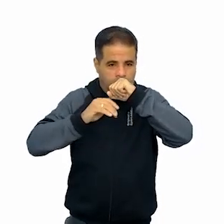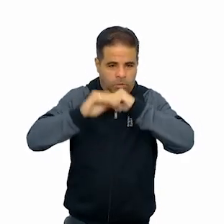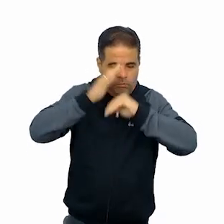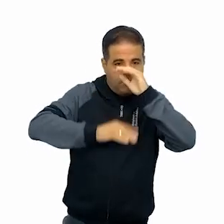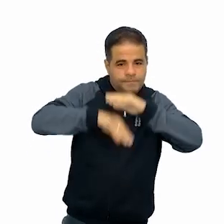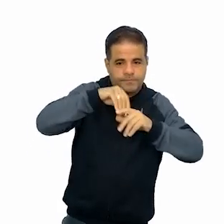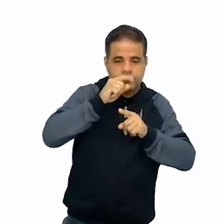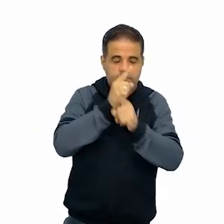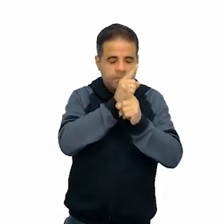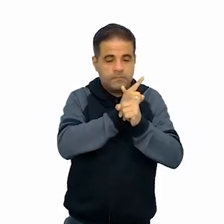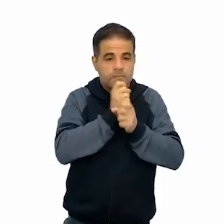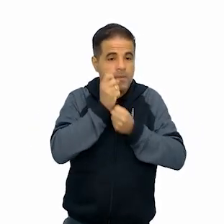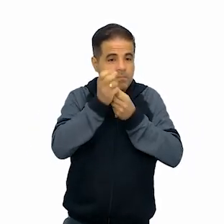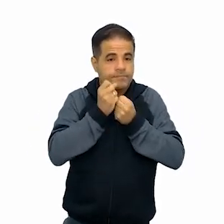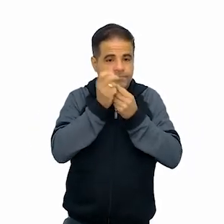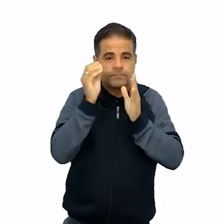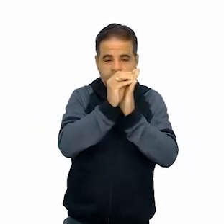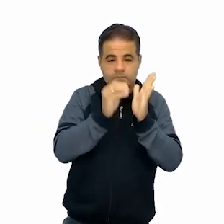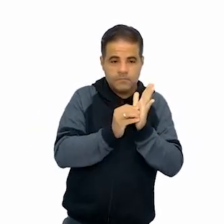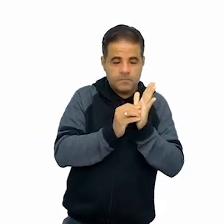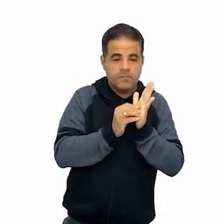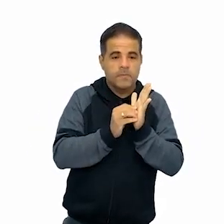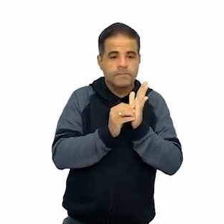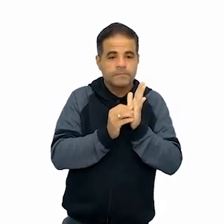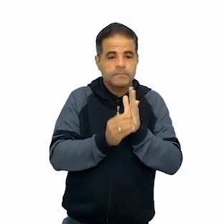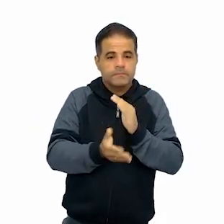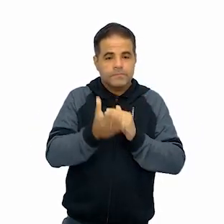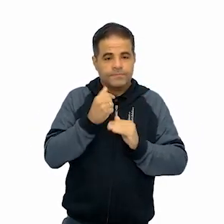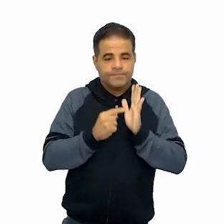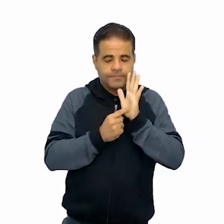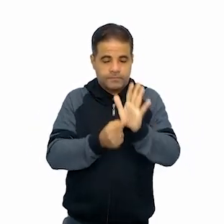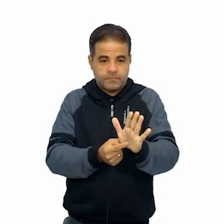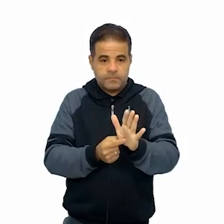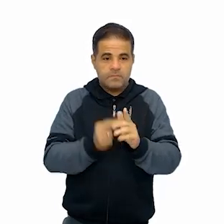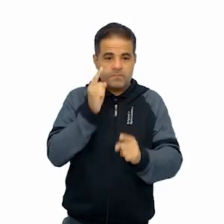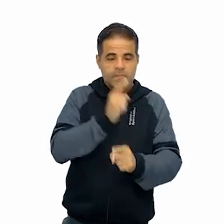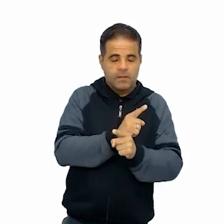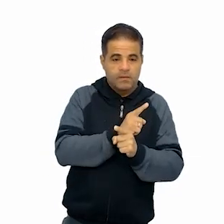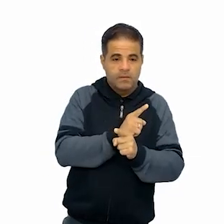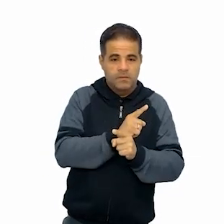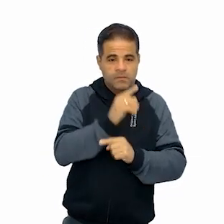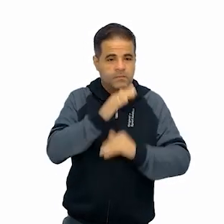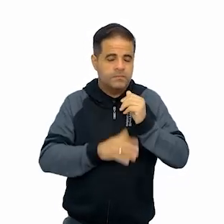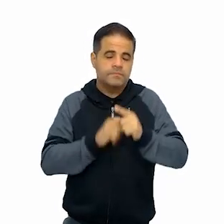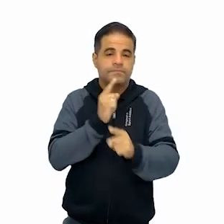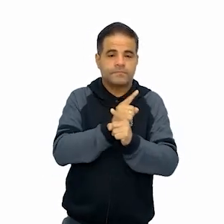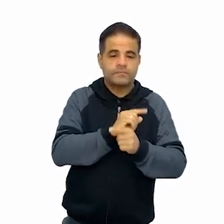comunicam as informações localizadas. Então, vamos agora analisar